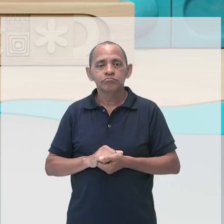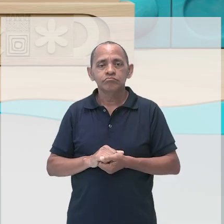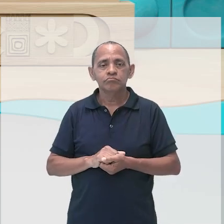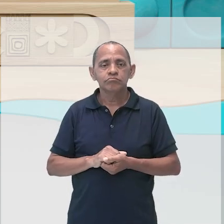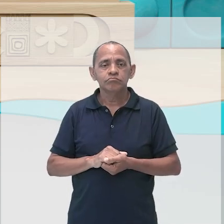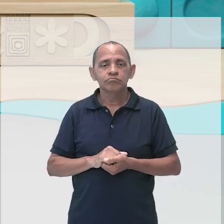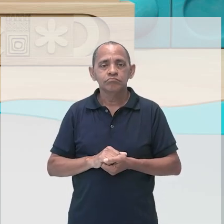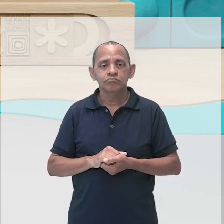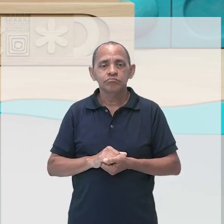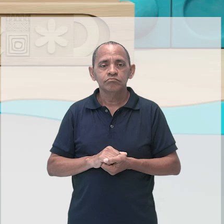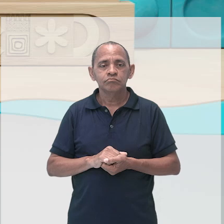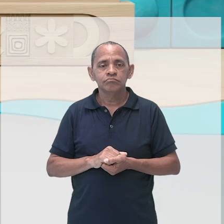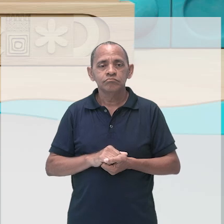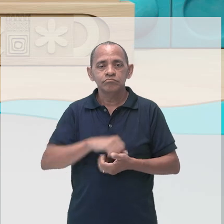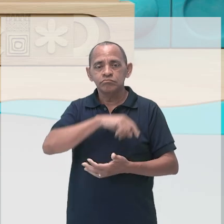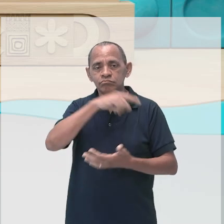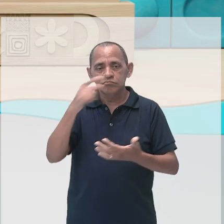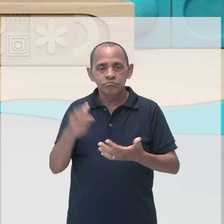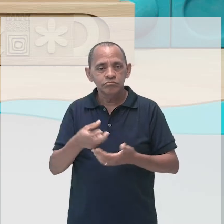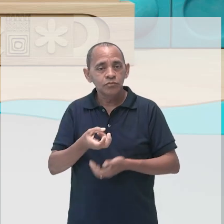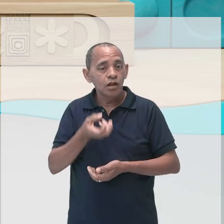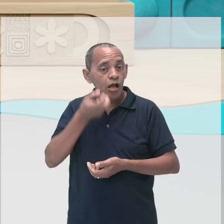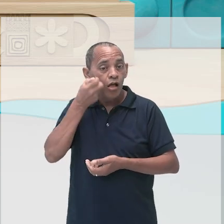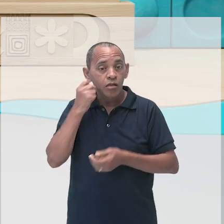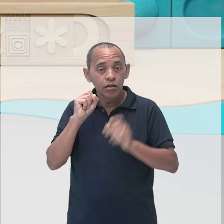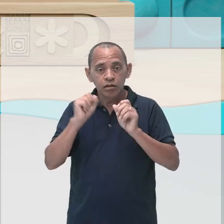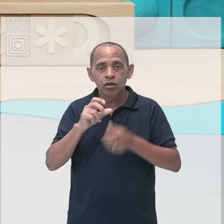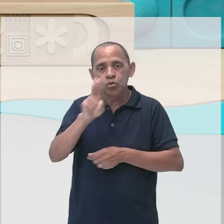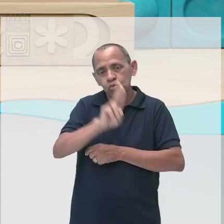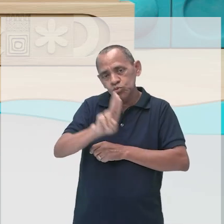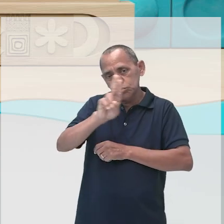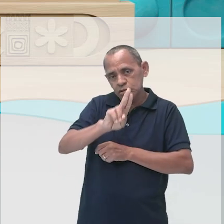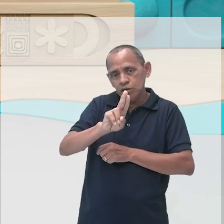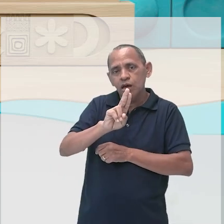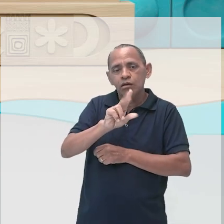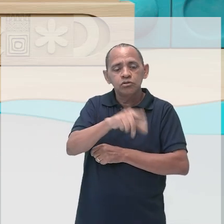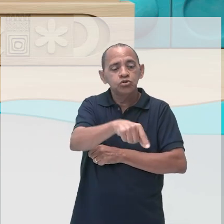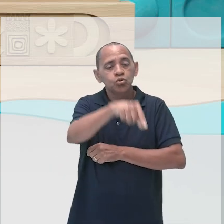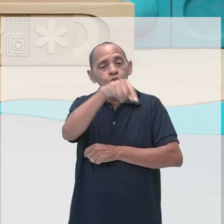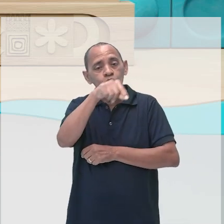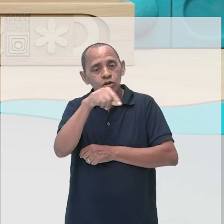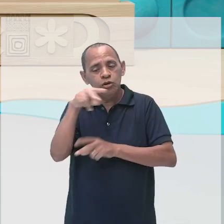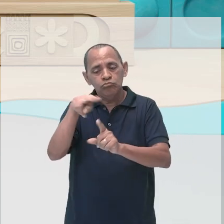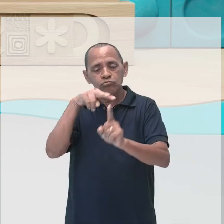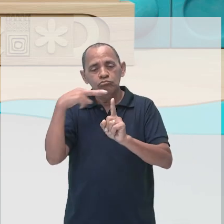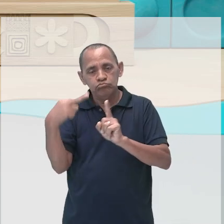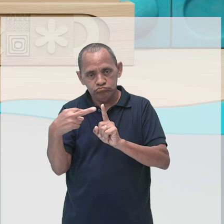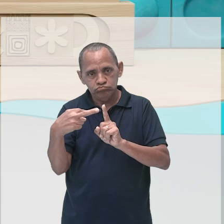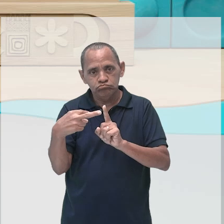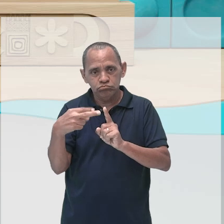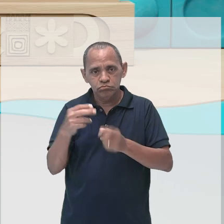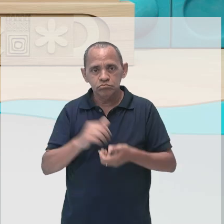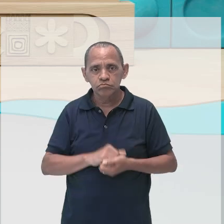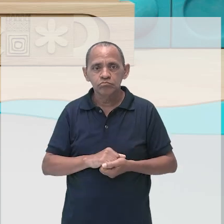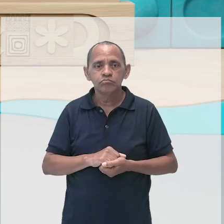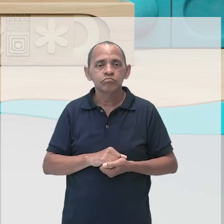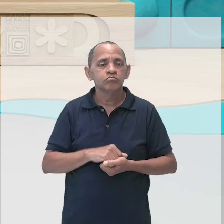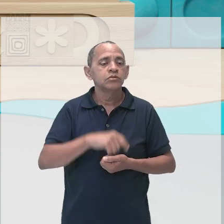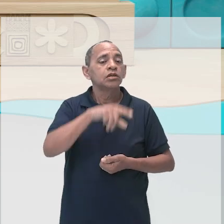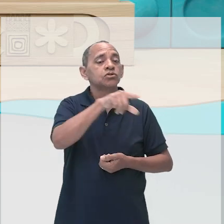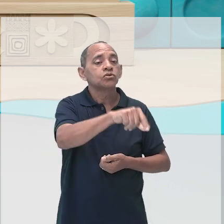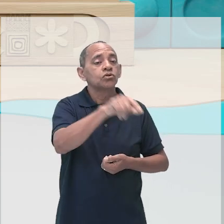argumentativos nada mais é do que adotar um ponto de vista, ok? Também